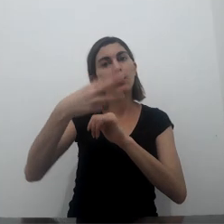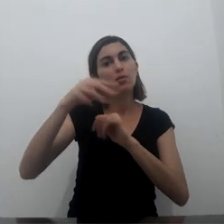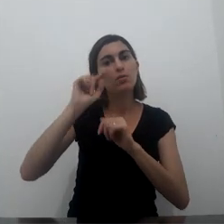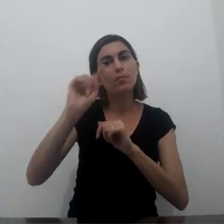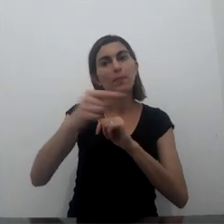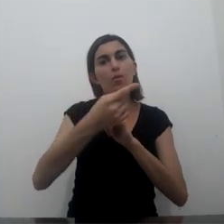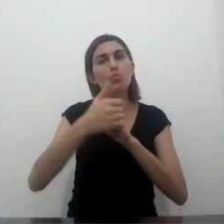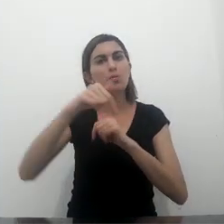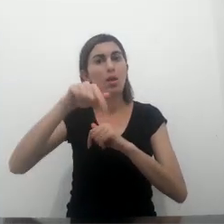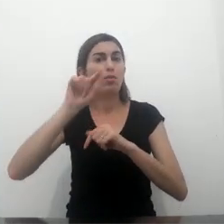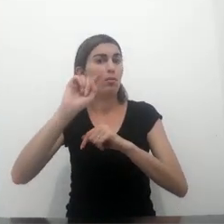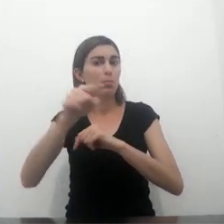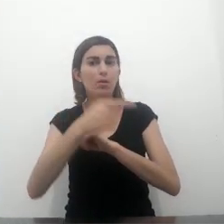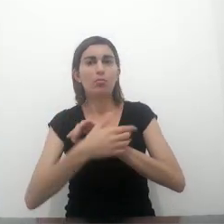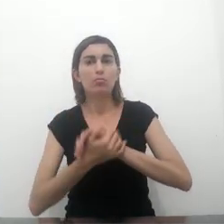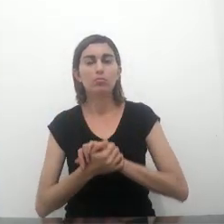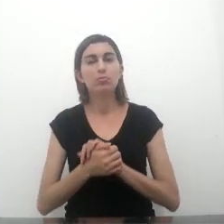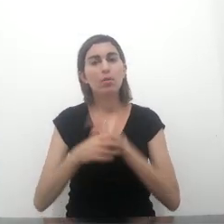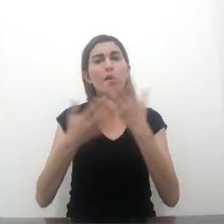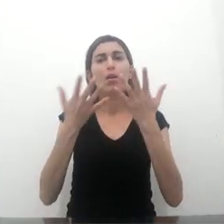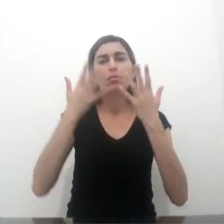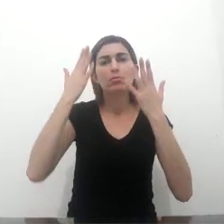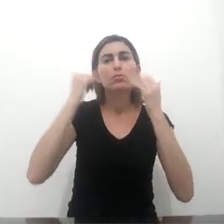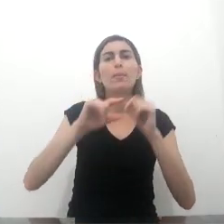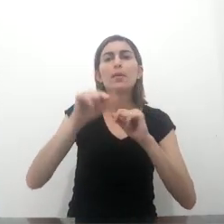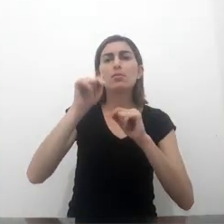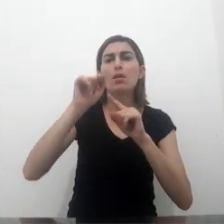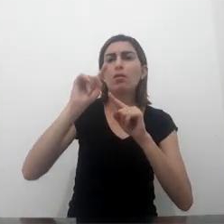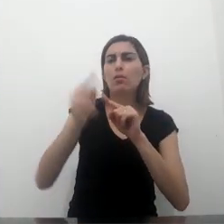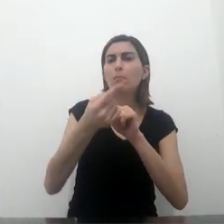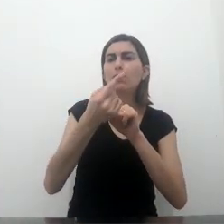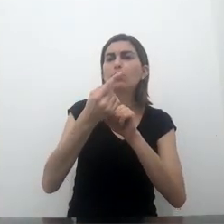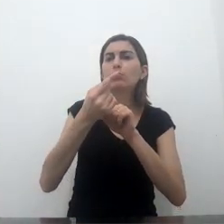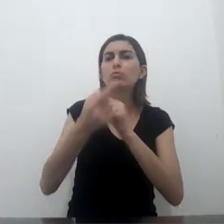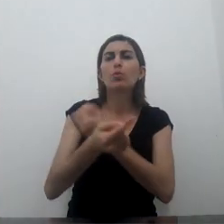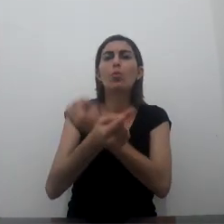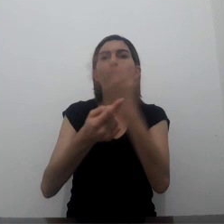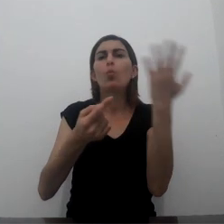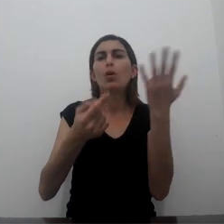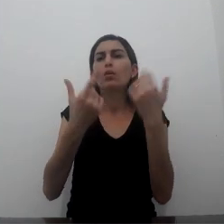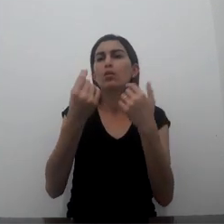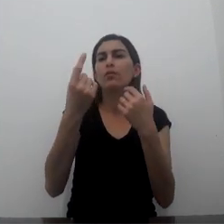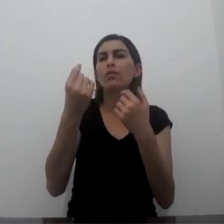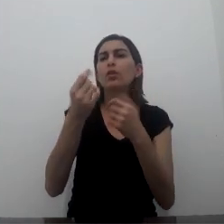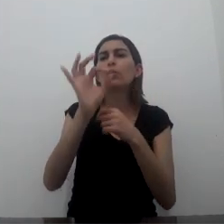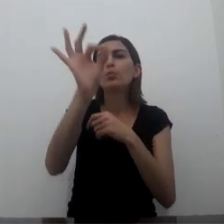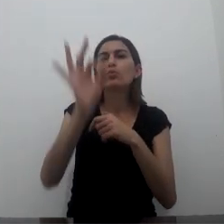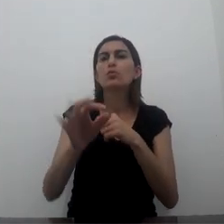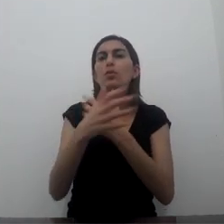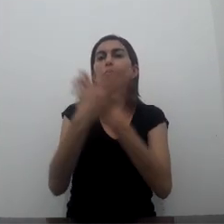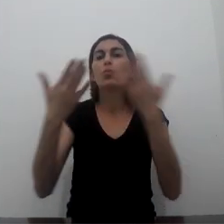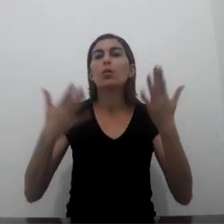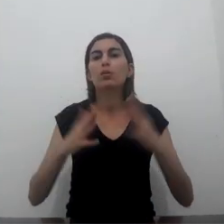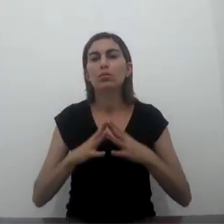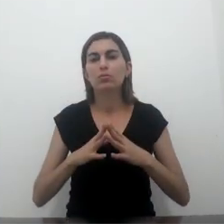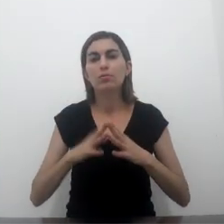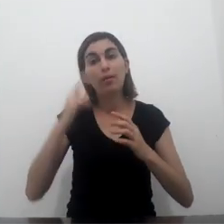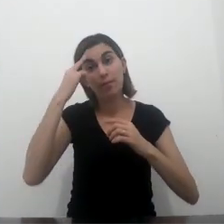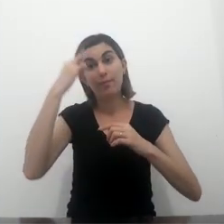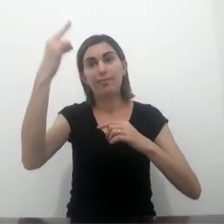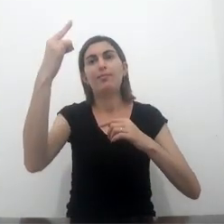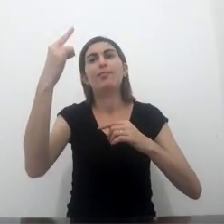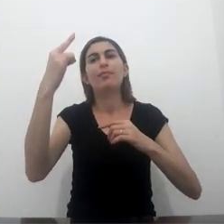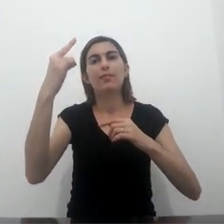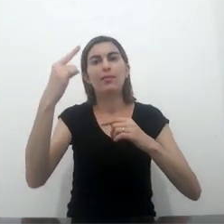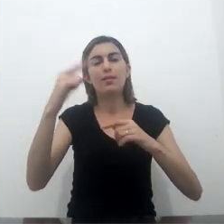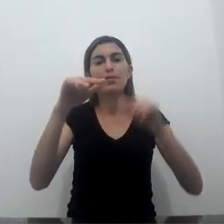menos 13.000, 7.000. Aí ele quer saber, 7.000, quanto é de 20.000? Quantos por cento é? Então,